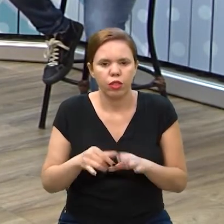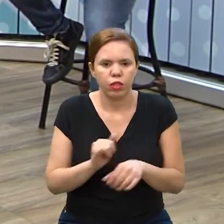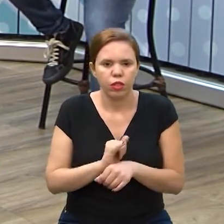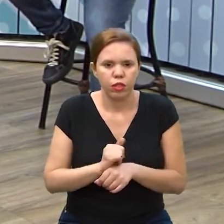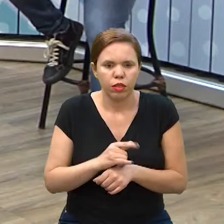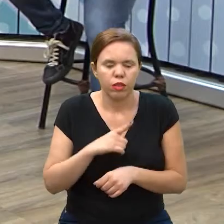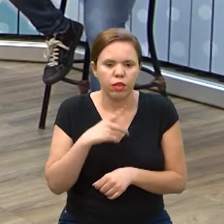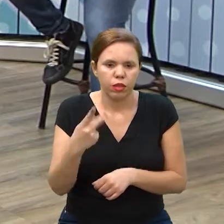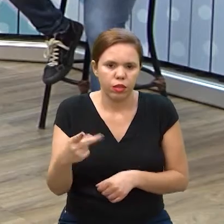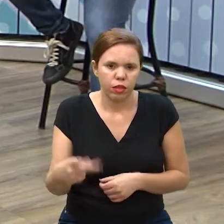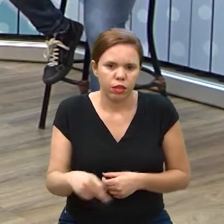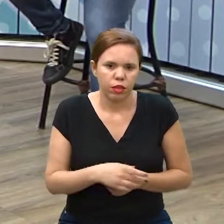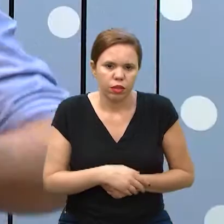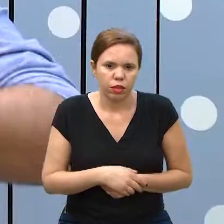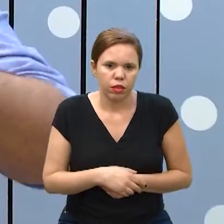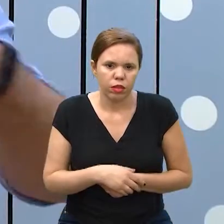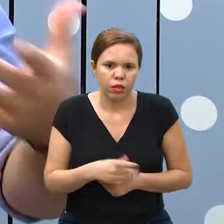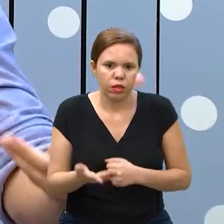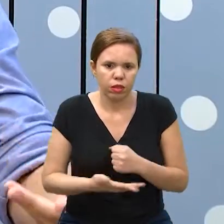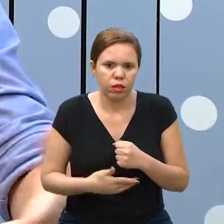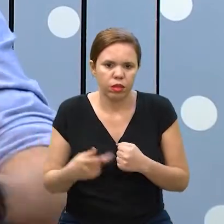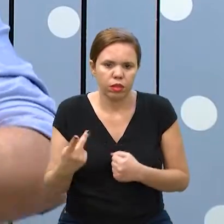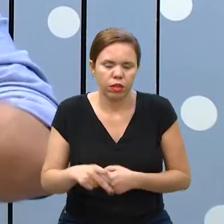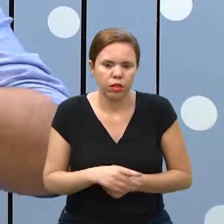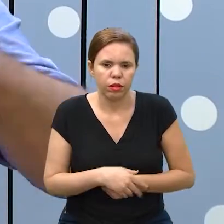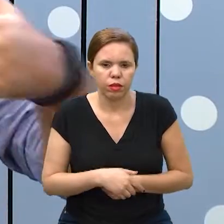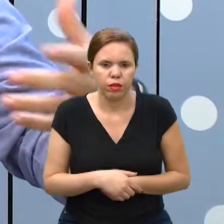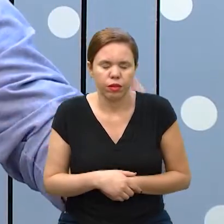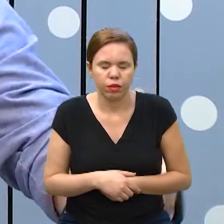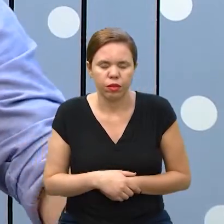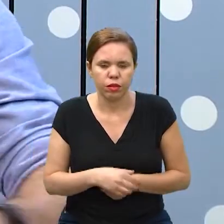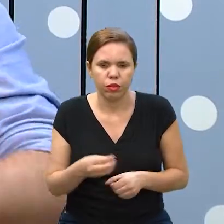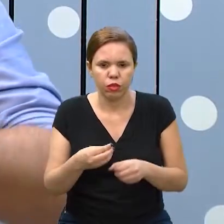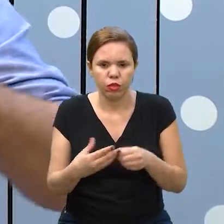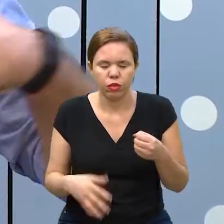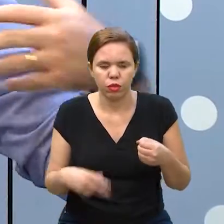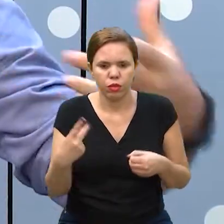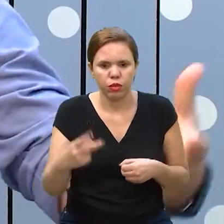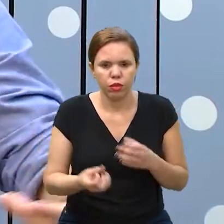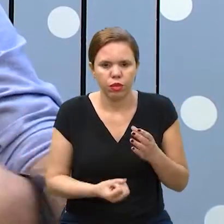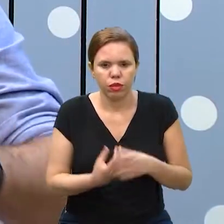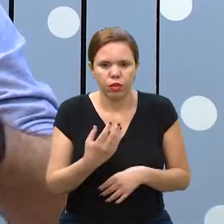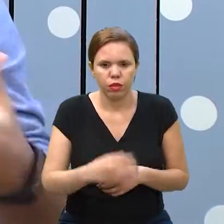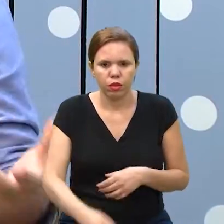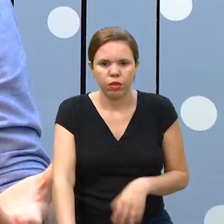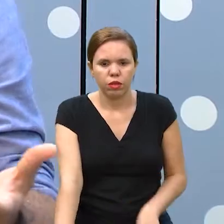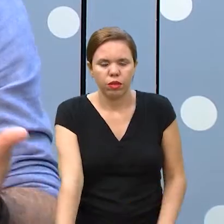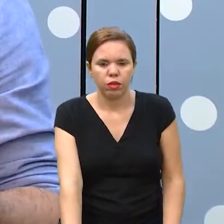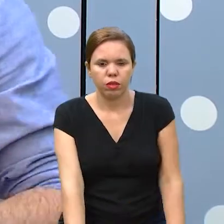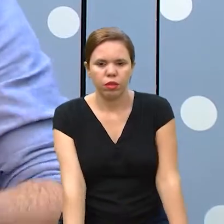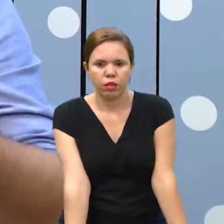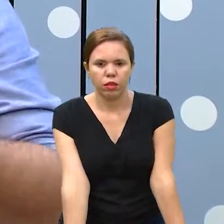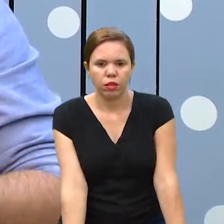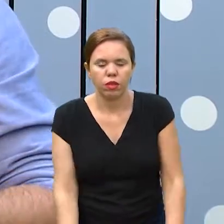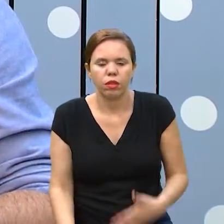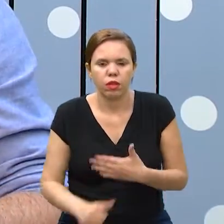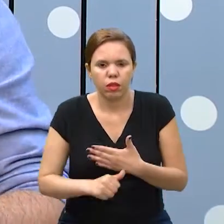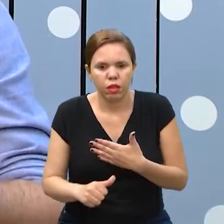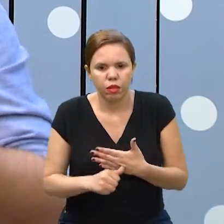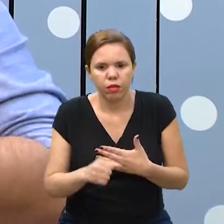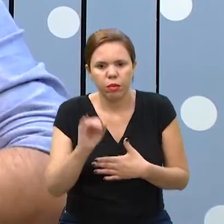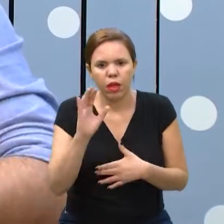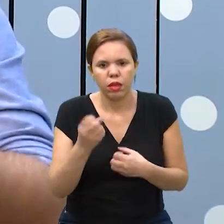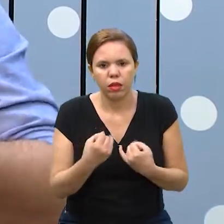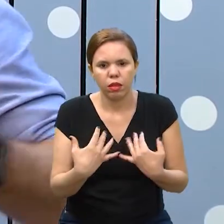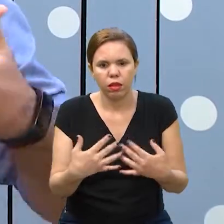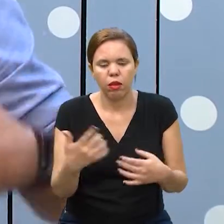canal do YouTube, você vai ter o seu canal no YouTube, onde vai ser a sua base, né? Onde você vai colocar o seu conteúdo, você vai criar e tudo mais. Mas as ativações ou